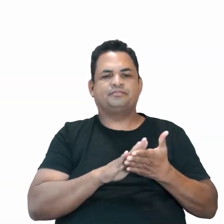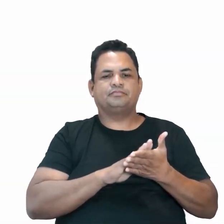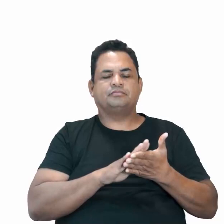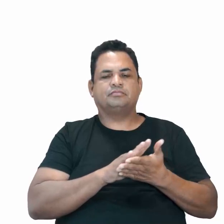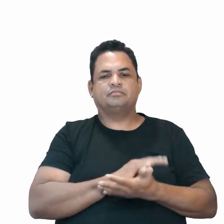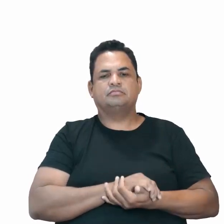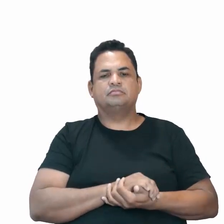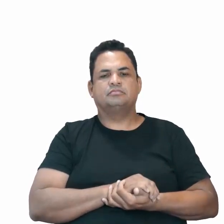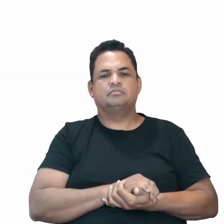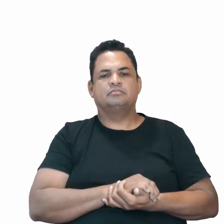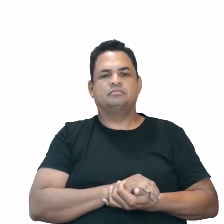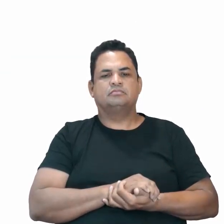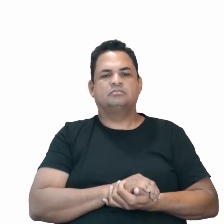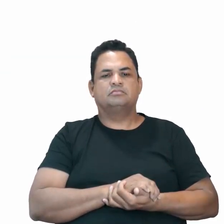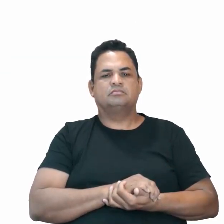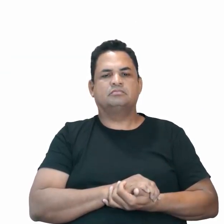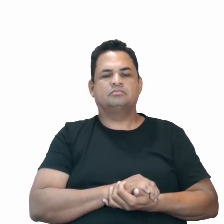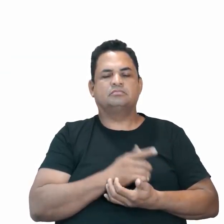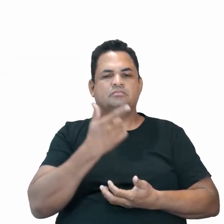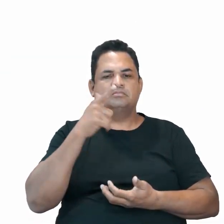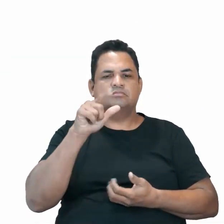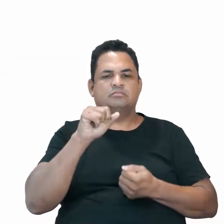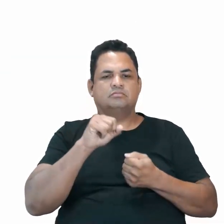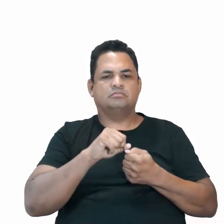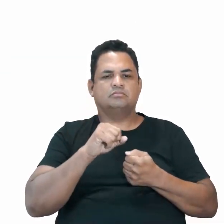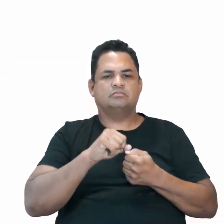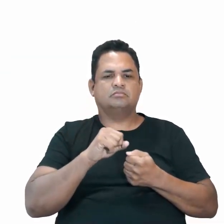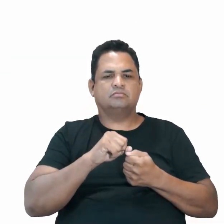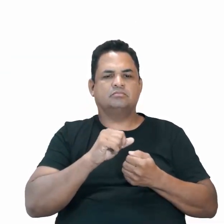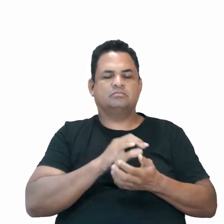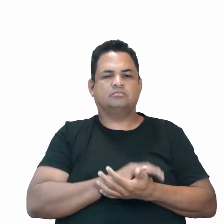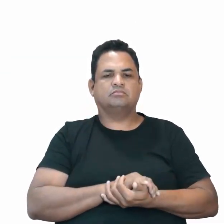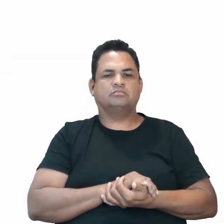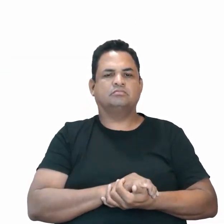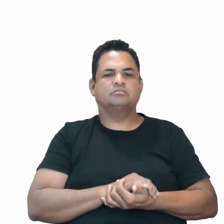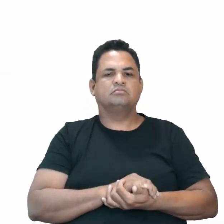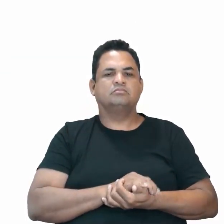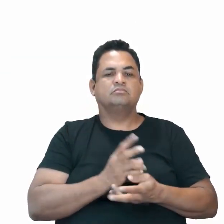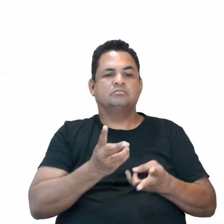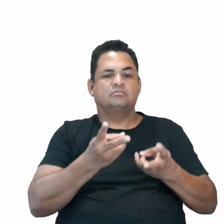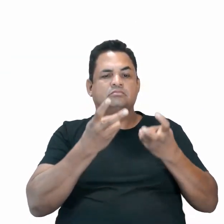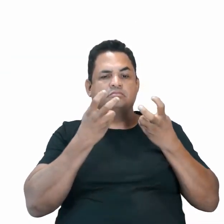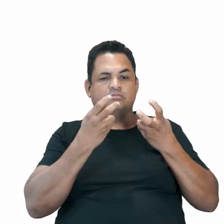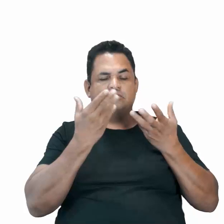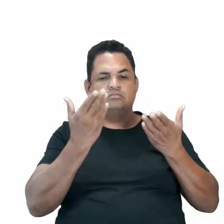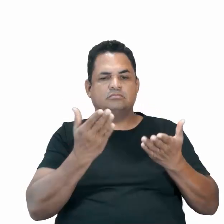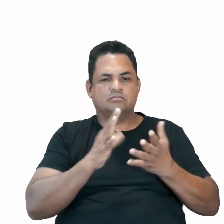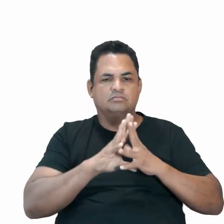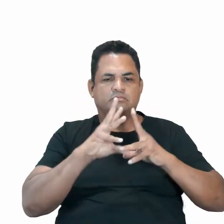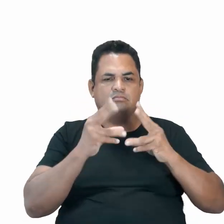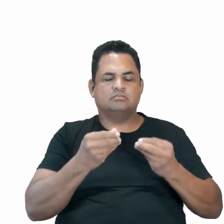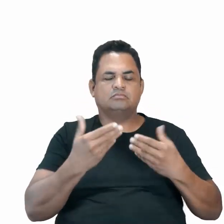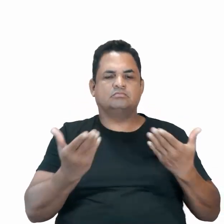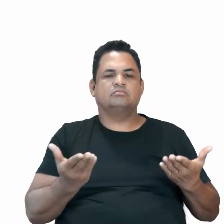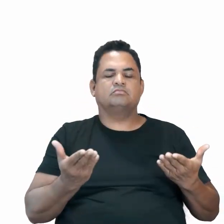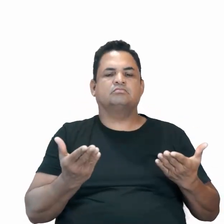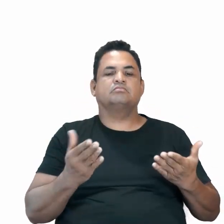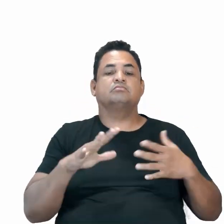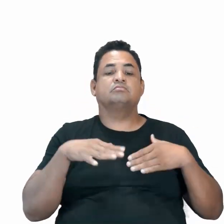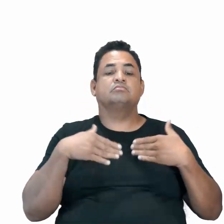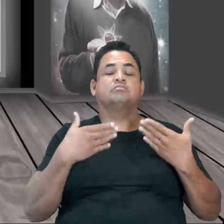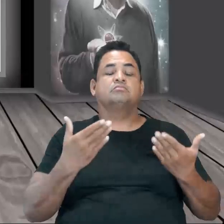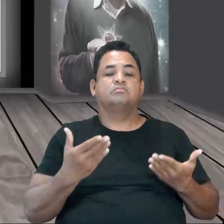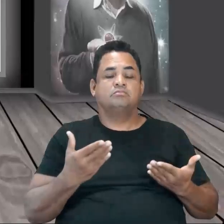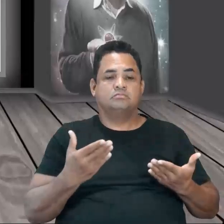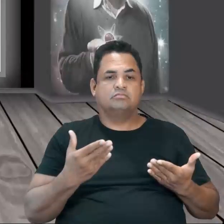atritando, você vai conseguir fazer o quê? Aí você vai perceber o seguinte, toda vez,